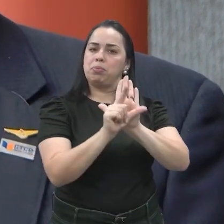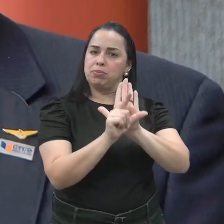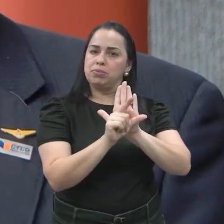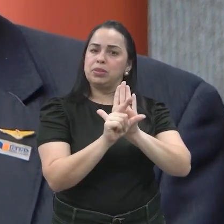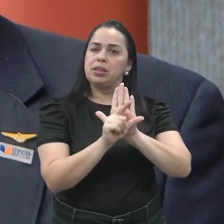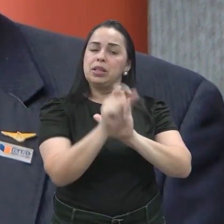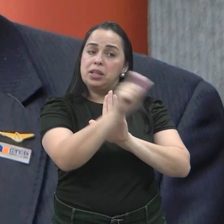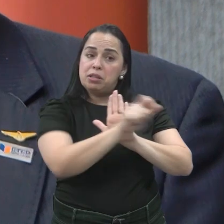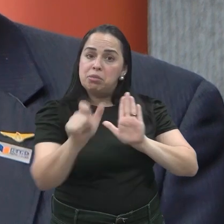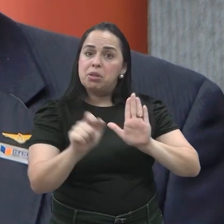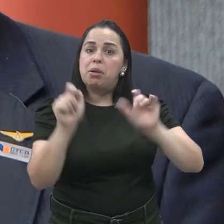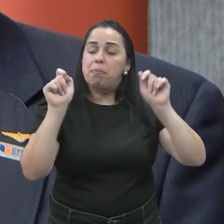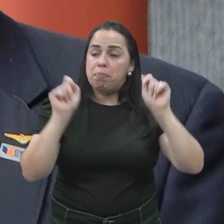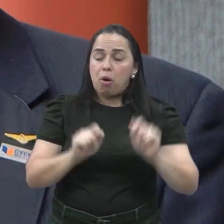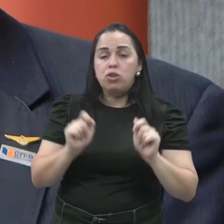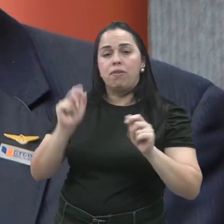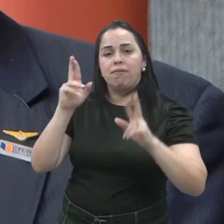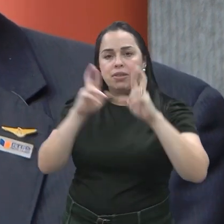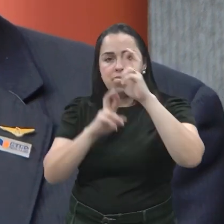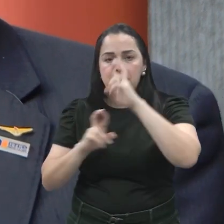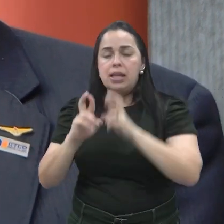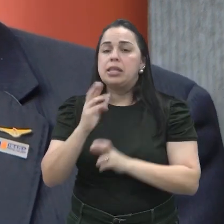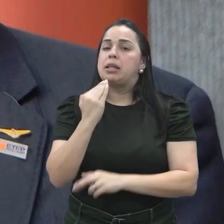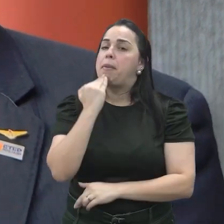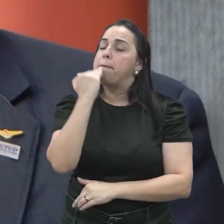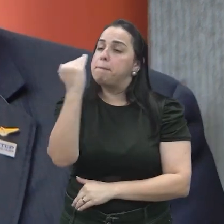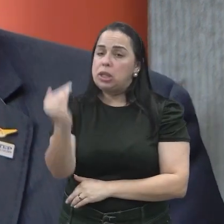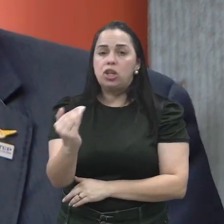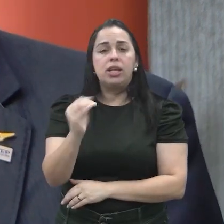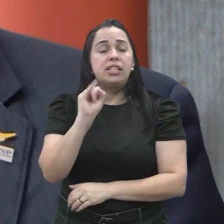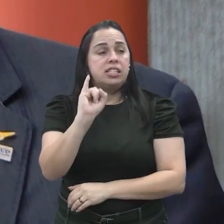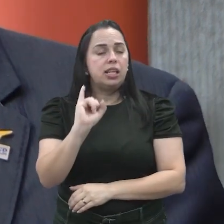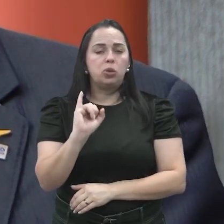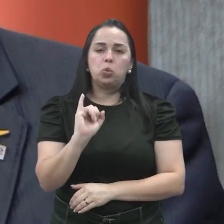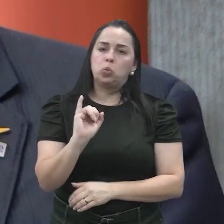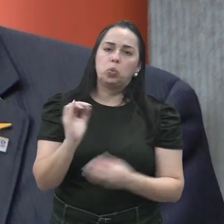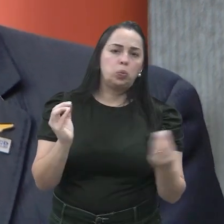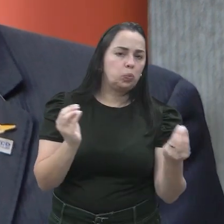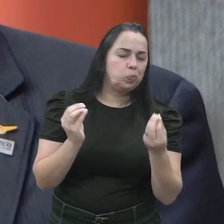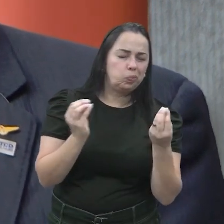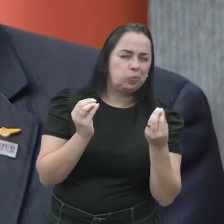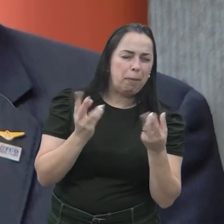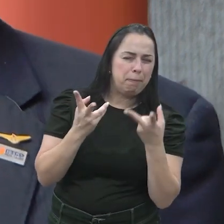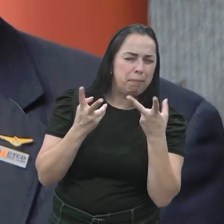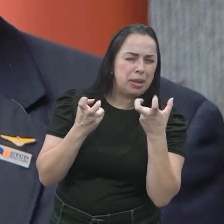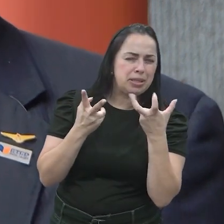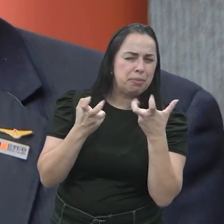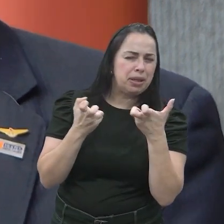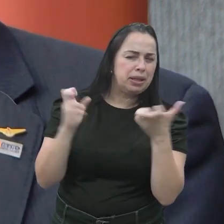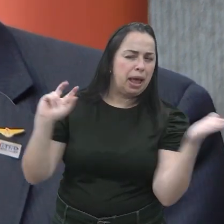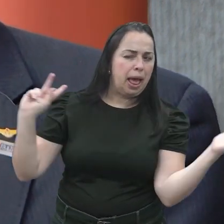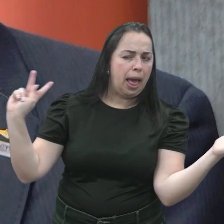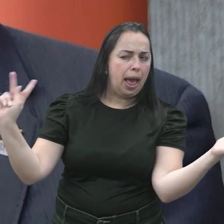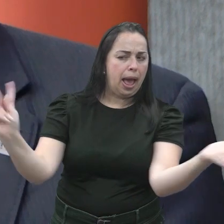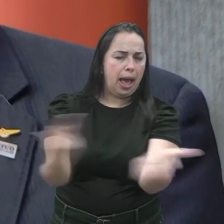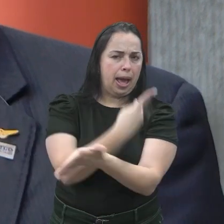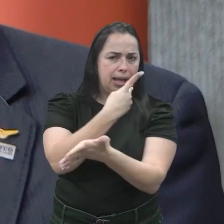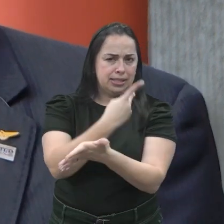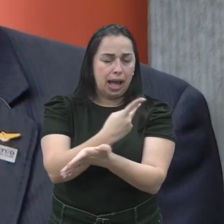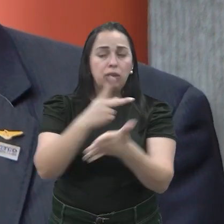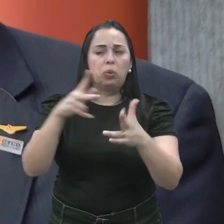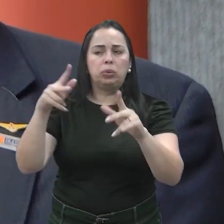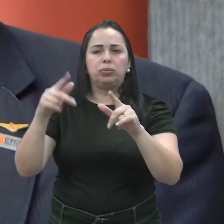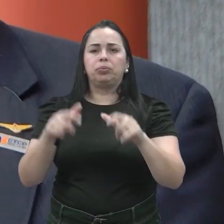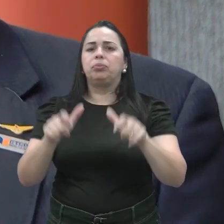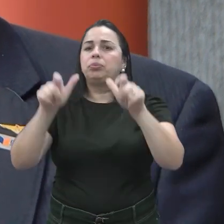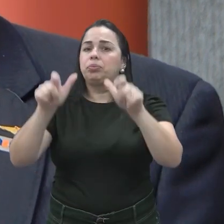o munícipe pode recorrer quando ele achar ou por uma questão de bom senso, uma questão de zelo,